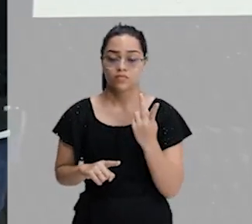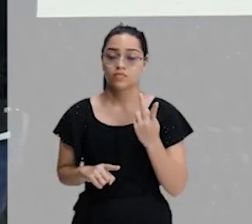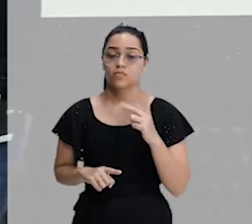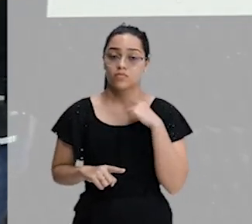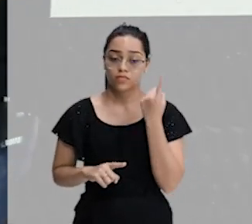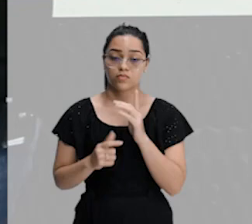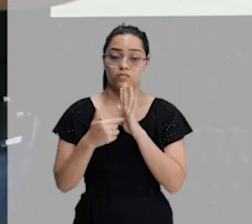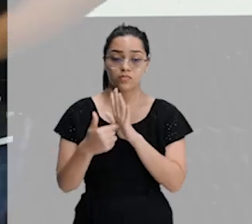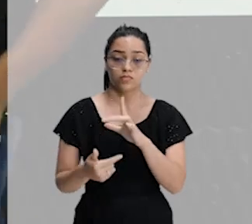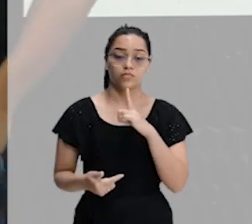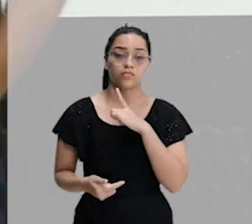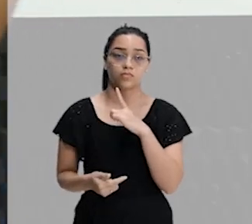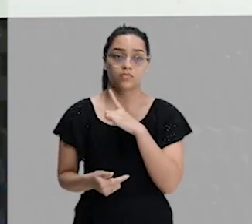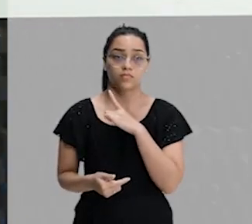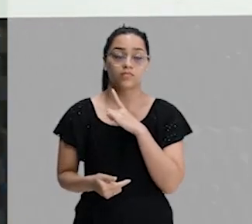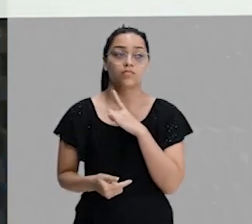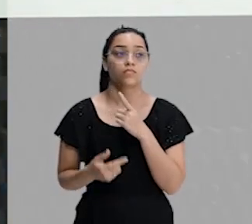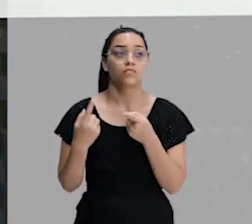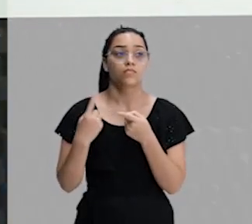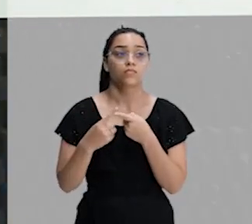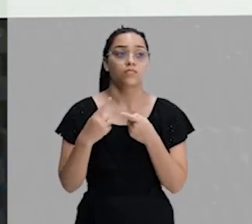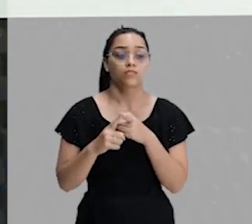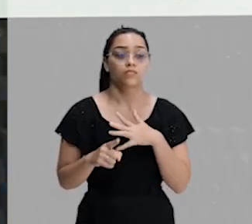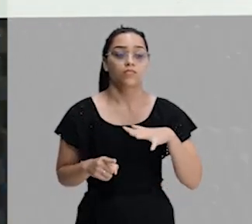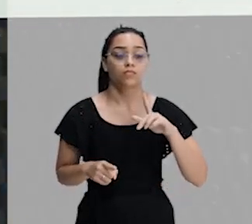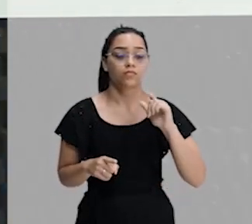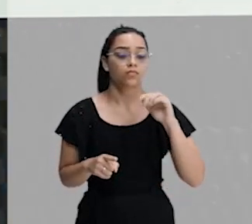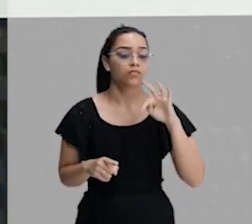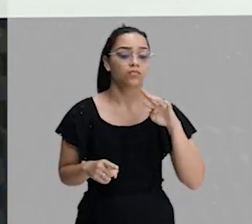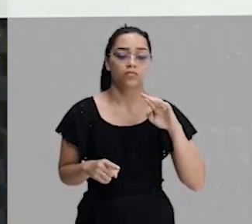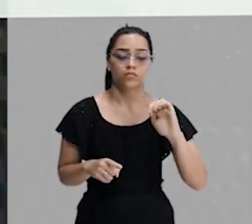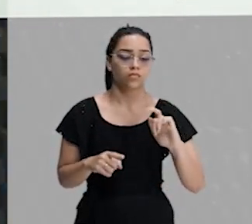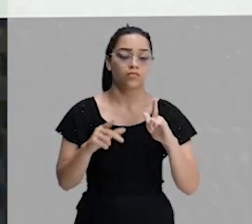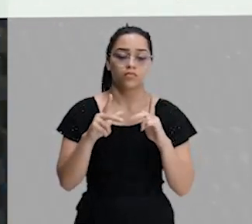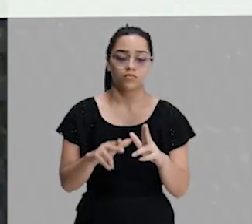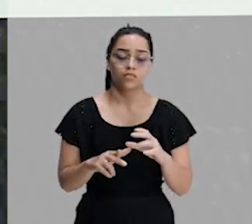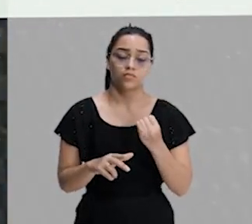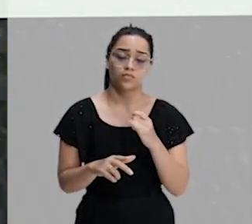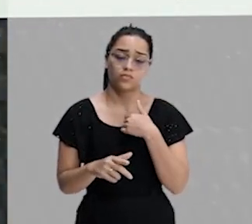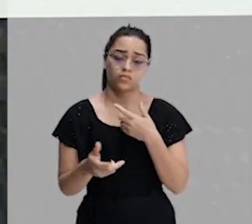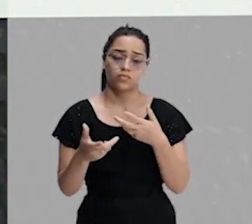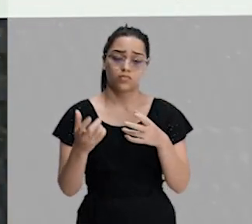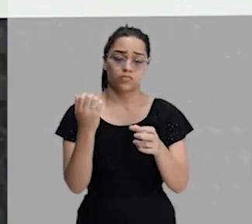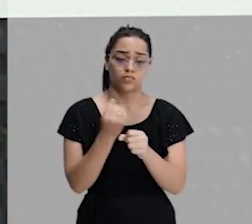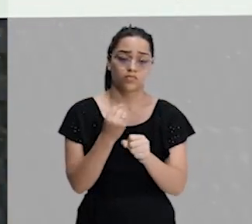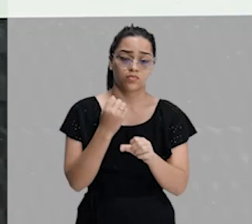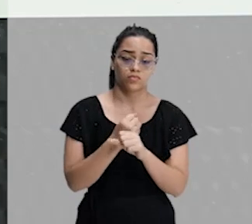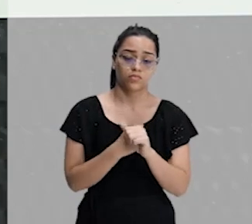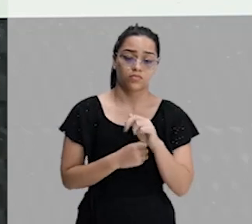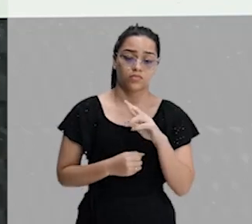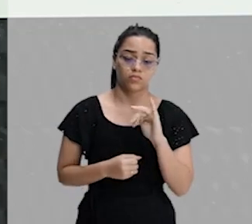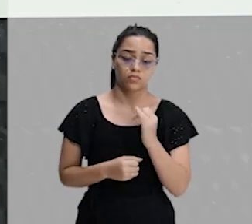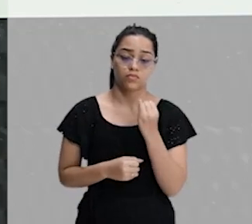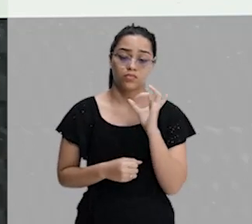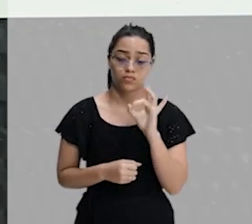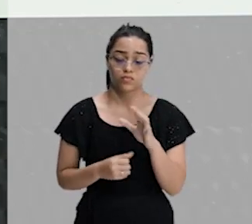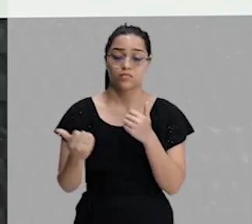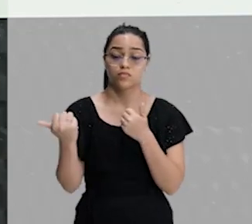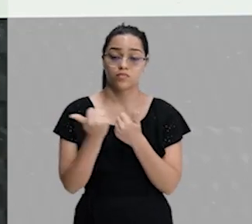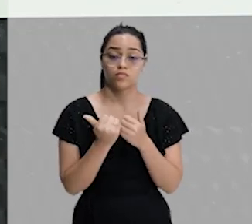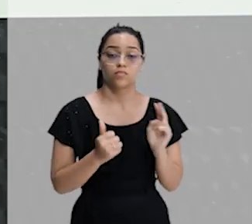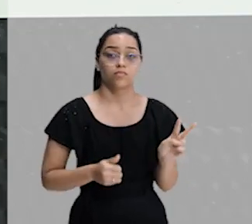nós demonstramos essa fórmula, mostrando por que a área lateral é isso aqui. Ora, então se eu quero calcular essa área, basta substituir os